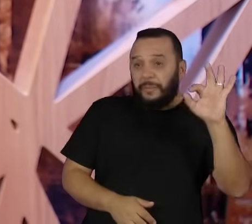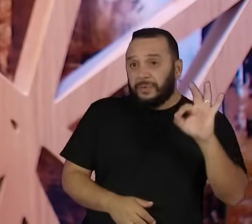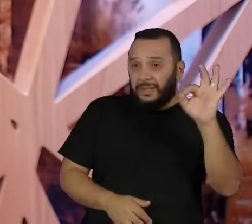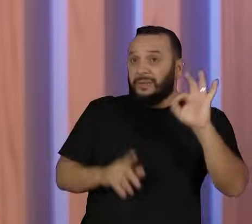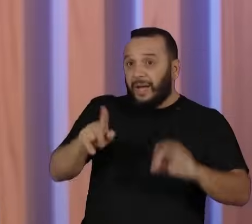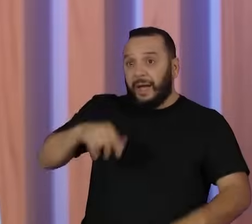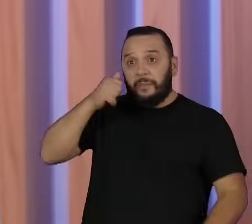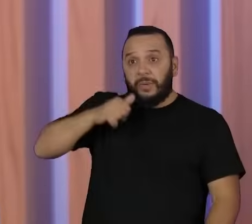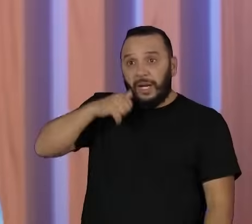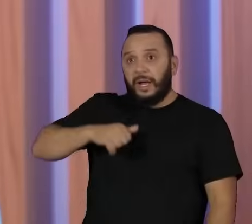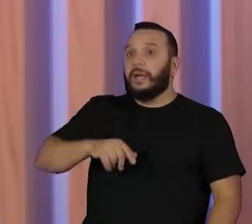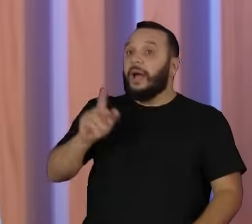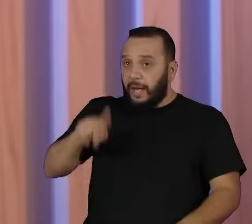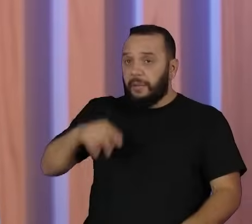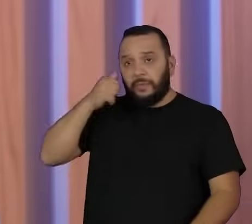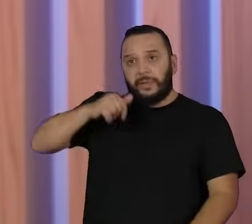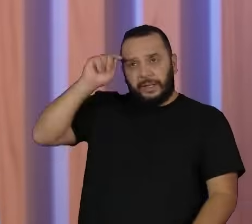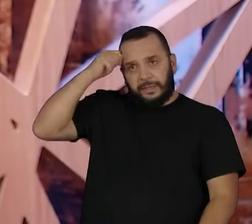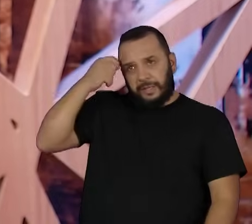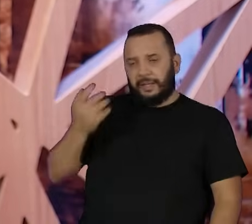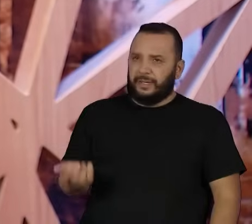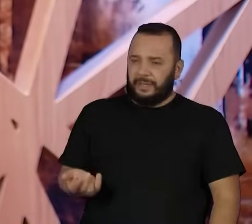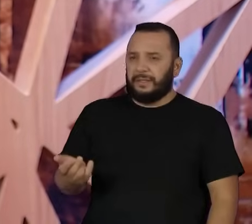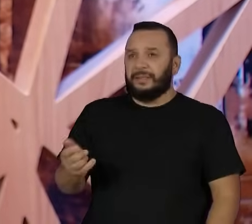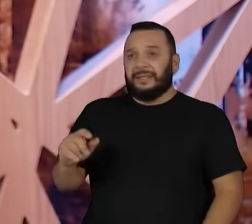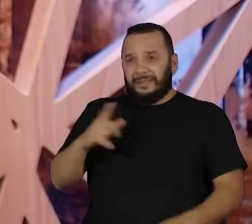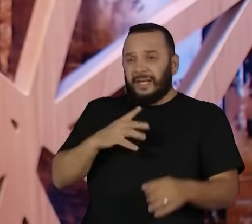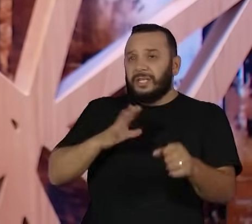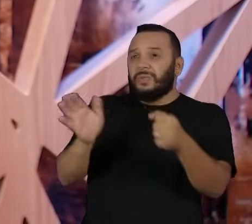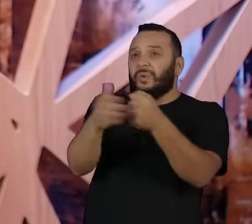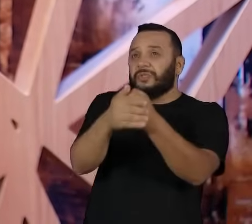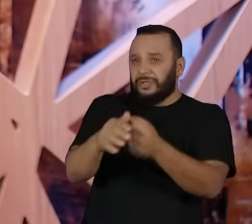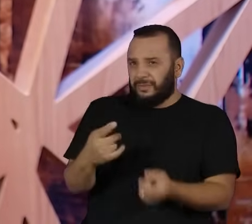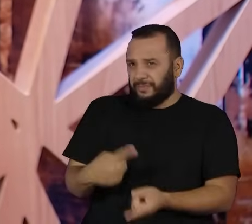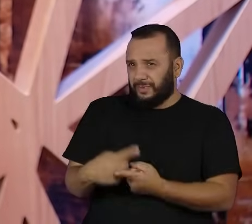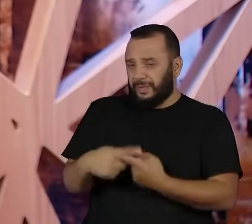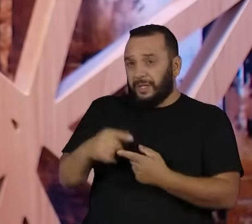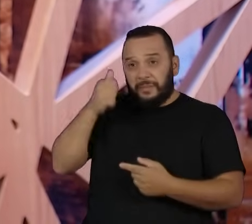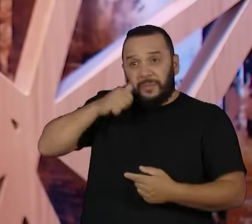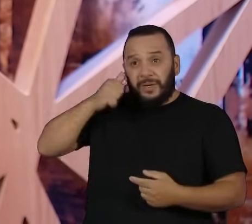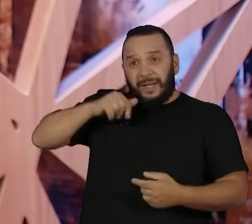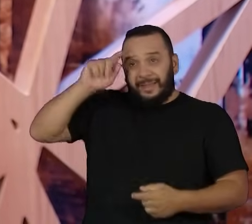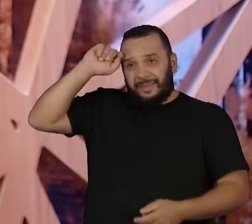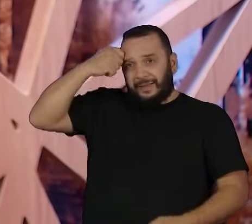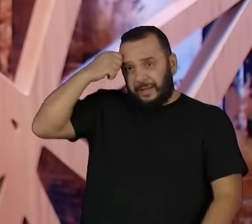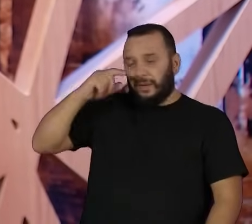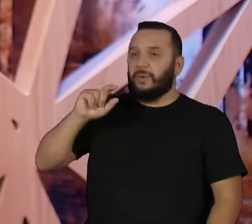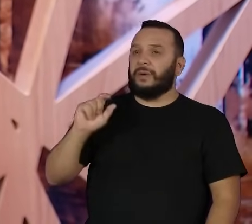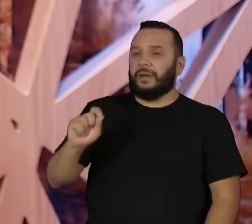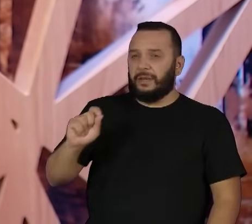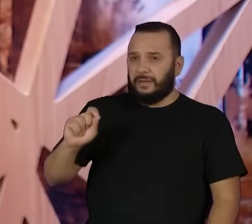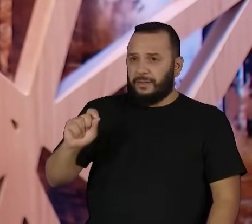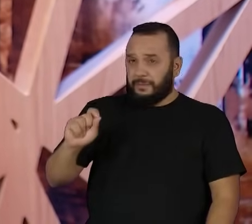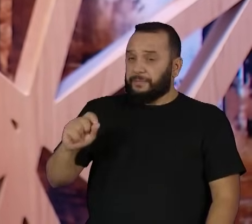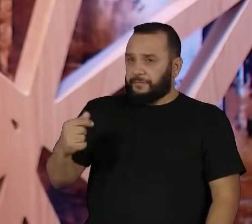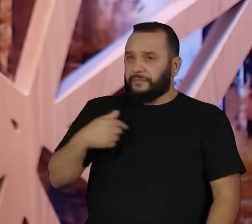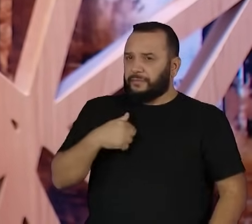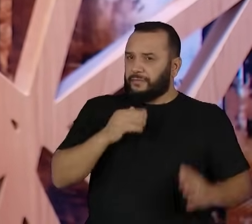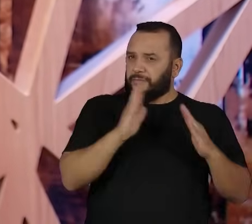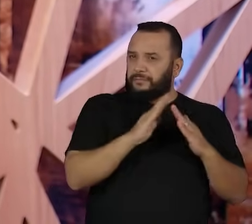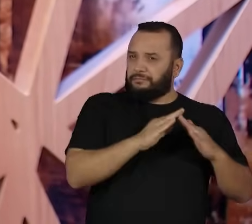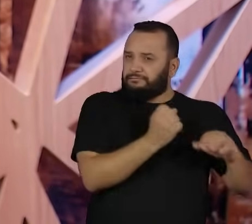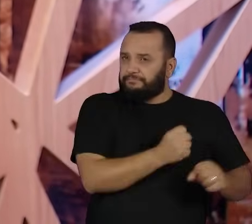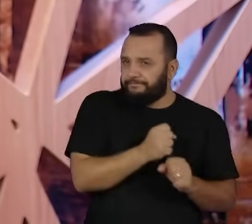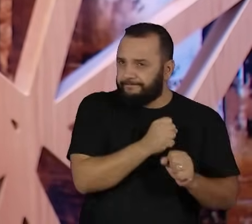mulheres negras. Né? E isso está muito mascarado porque as mulheres negras normalmente se veem como donas de casa,